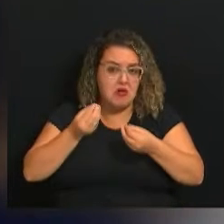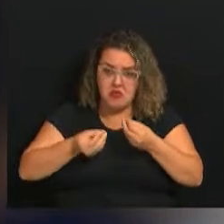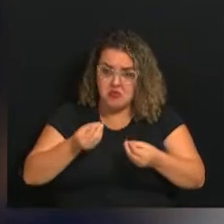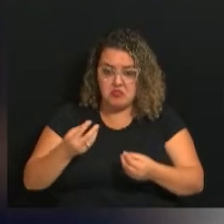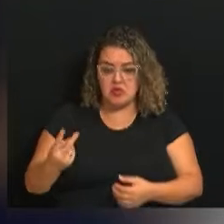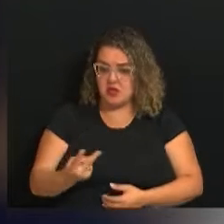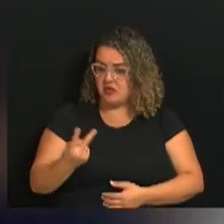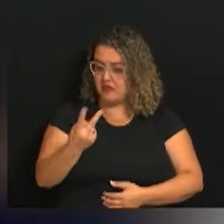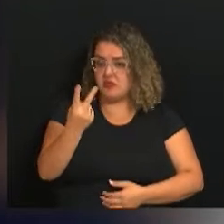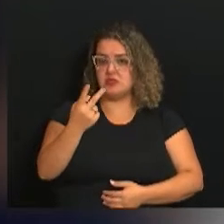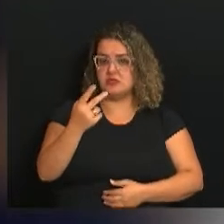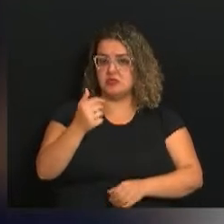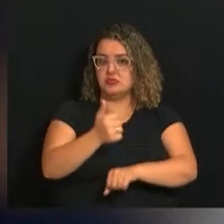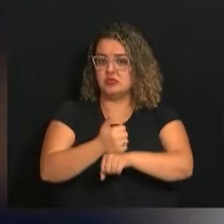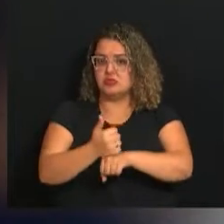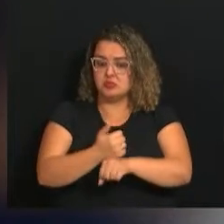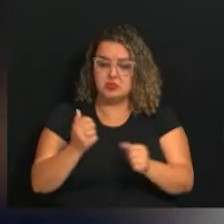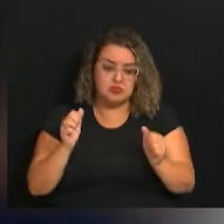de serviço da categoria.